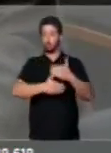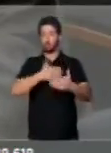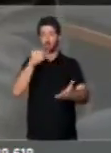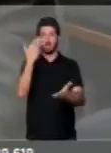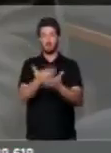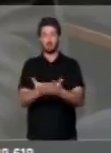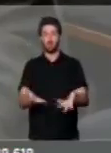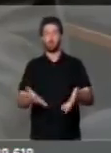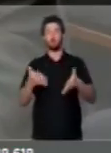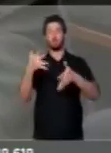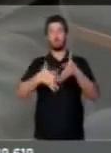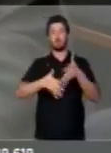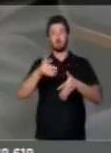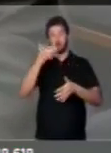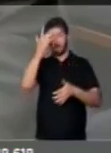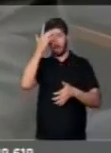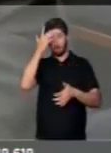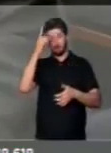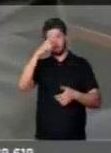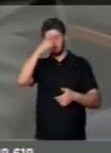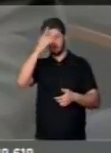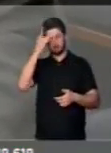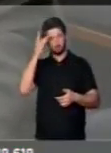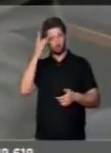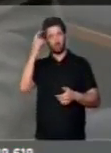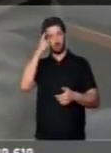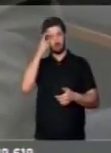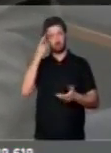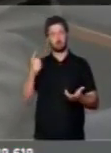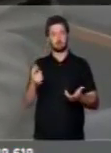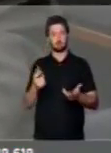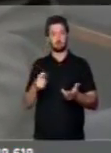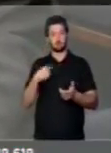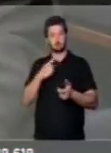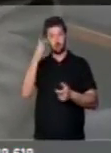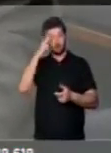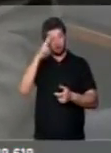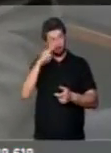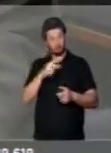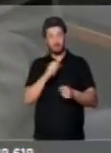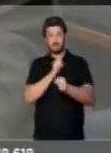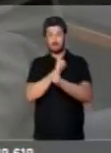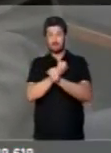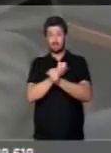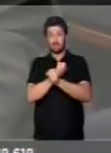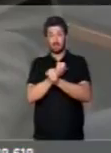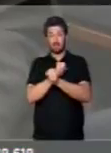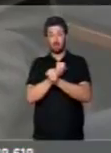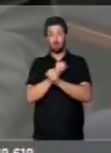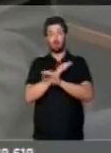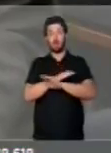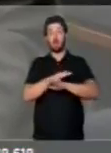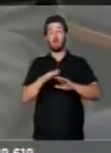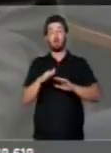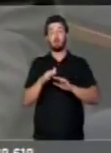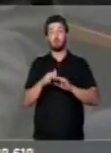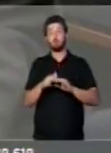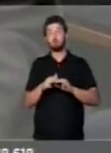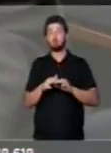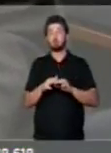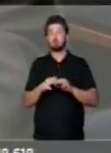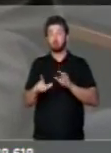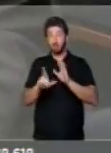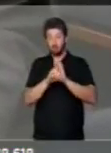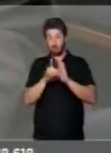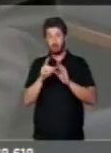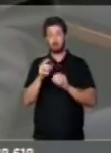hoje atrapalha muitas mentes, não é verdade? Temos que nos lembrar que a escravidão só acabou na lei, não